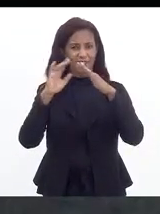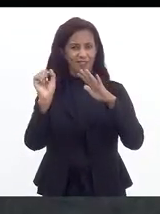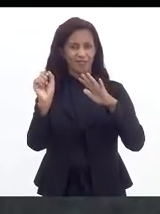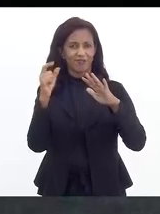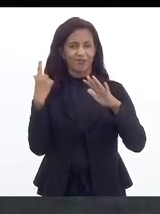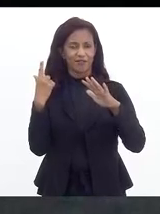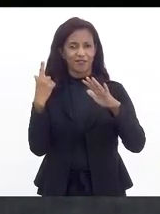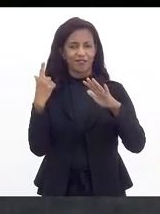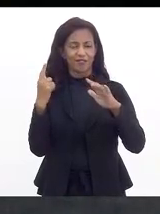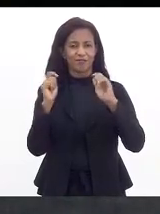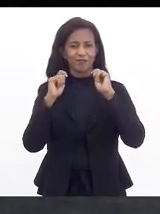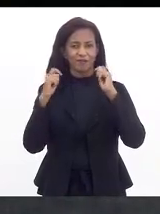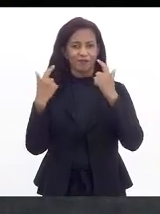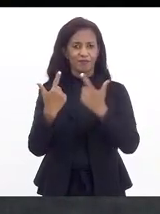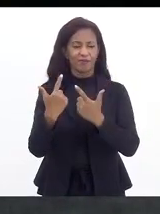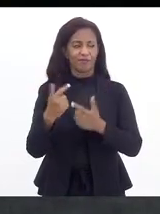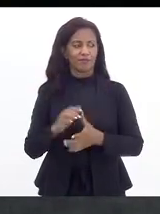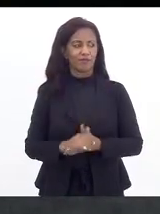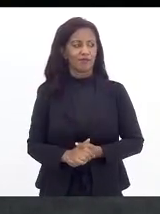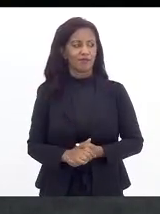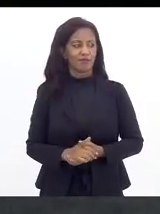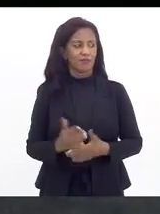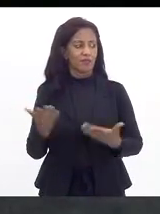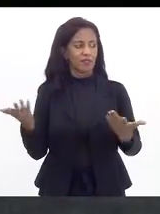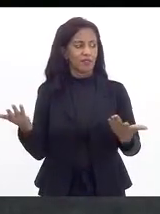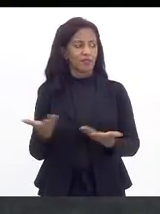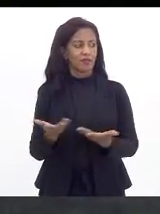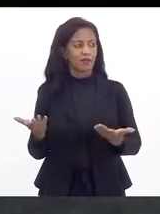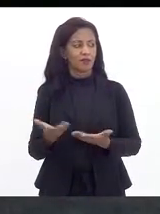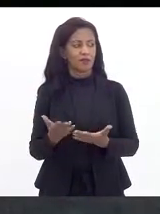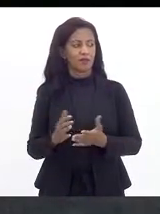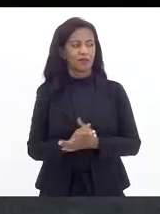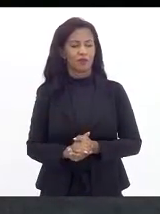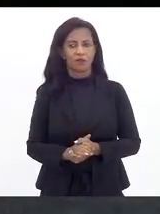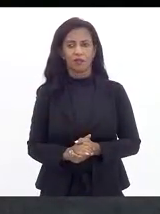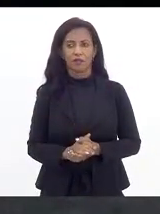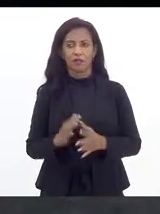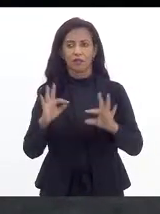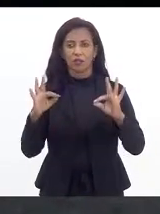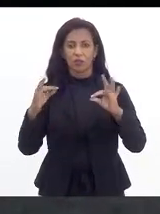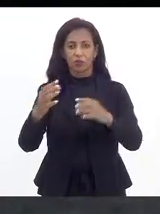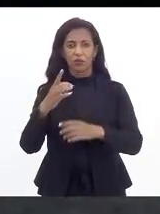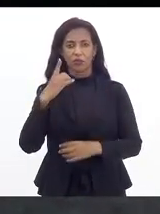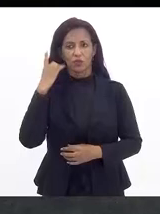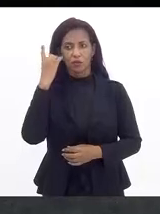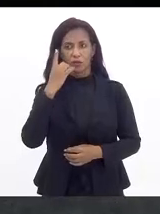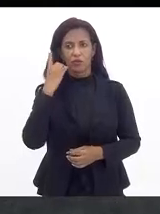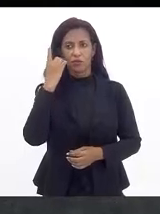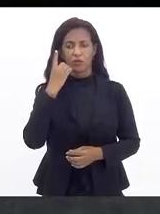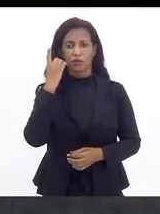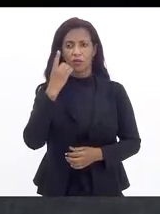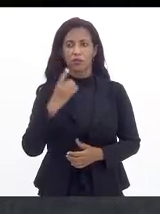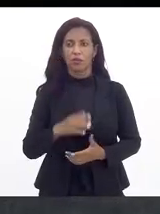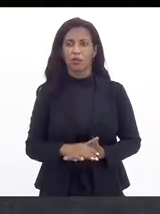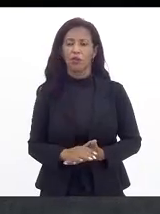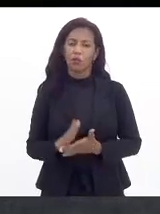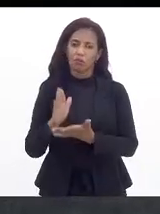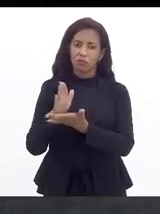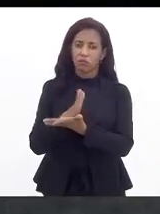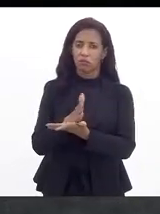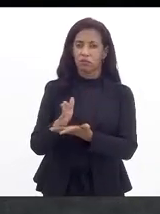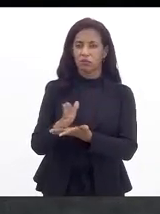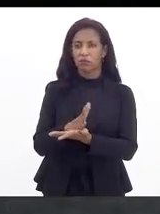desse parlamento. E hoje, todos os deputados, ou então a maioria,